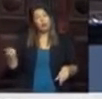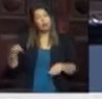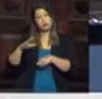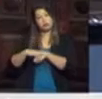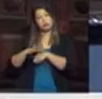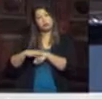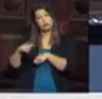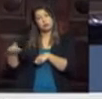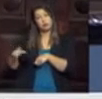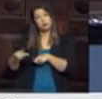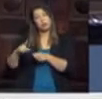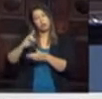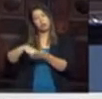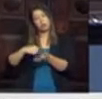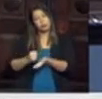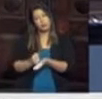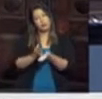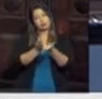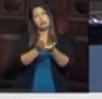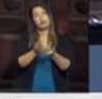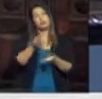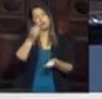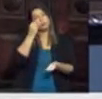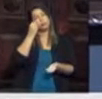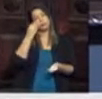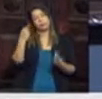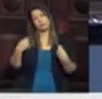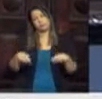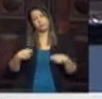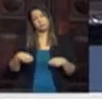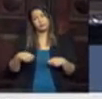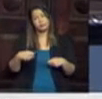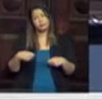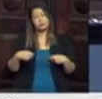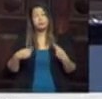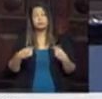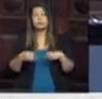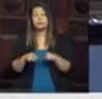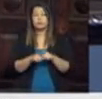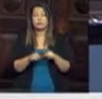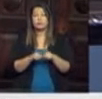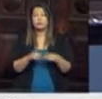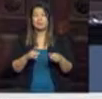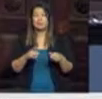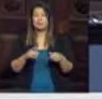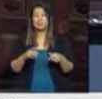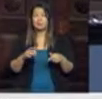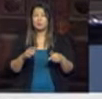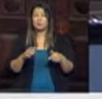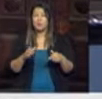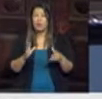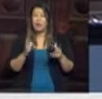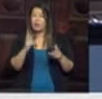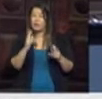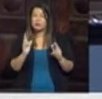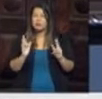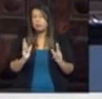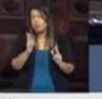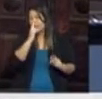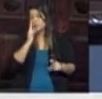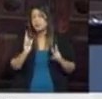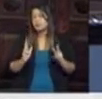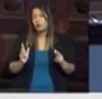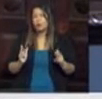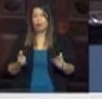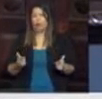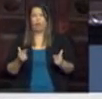Então, a desorganização é tremenda. Fora a dissidência que existe entre a Fazenda